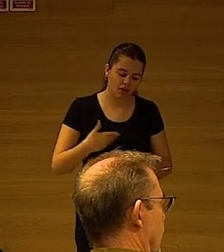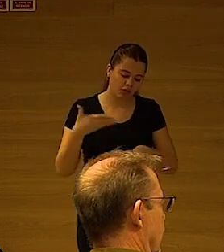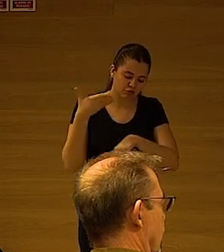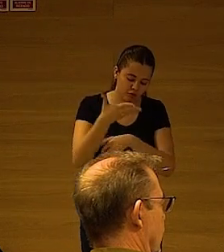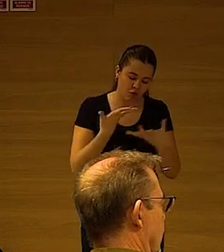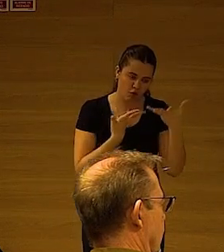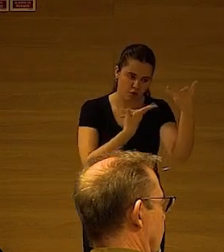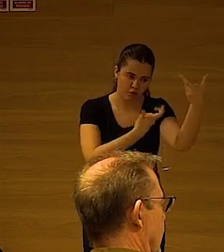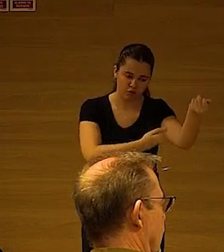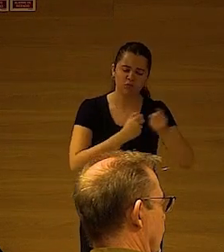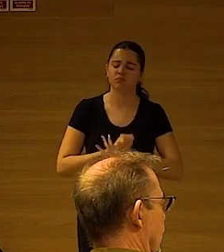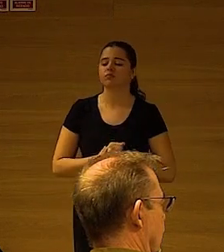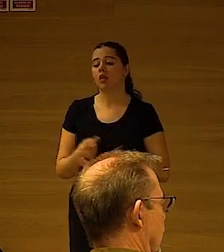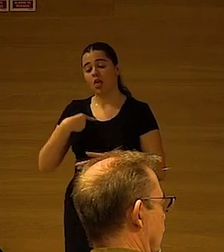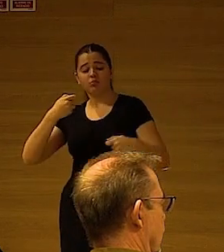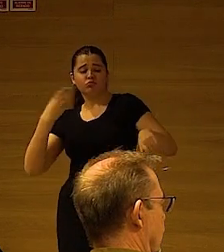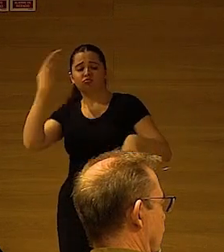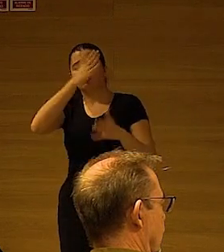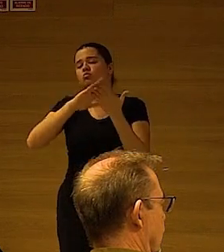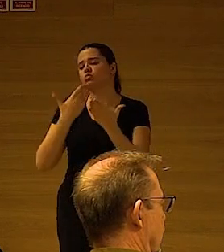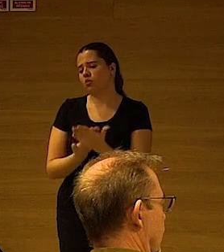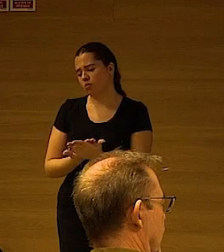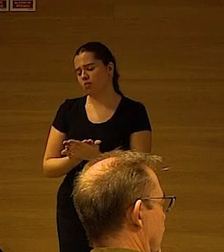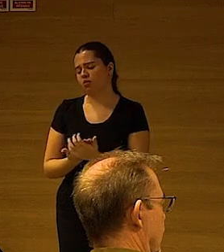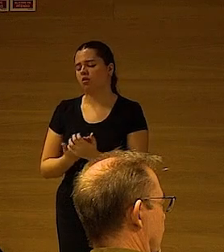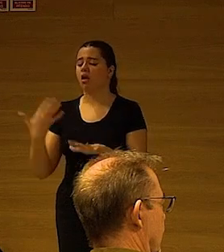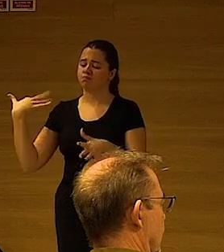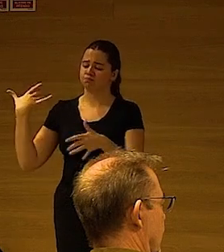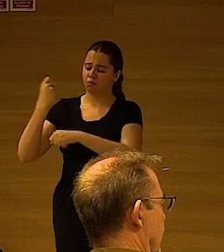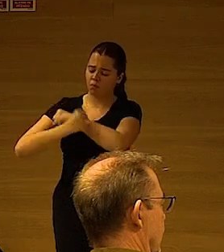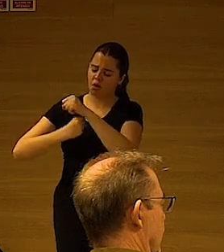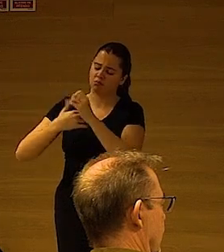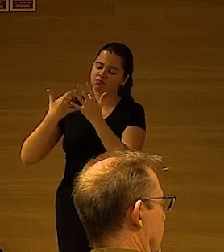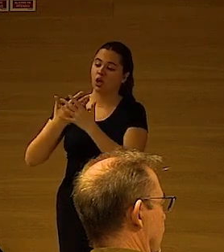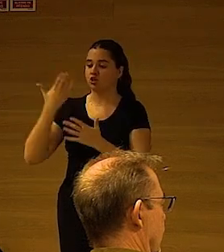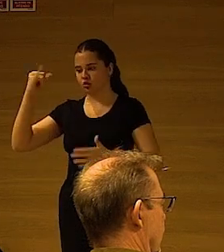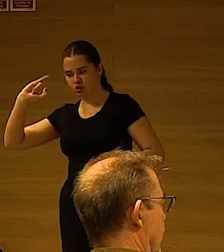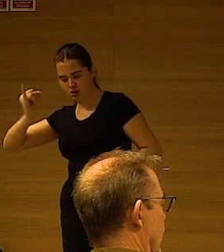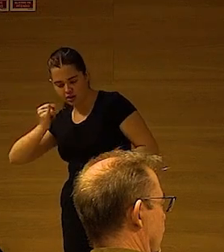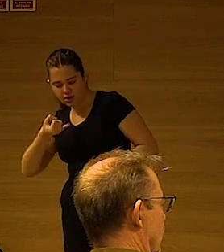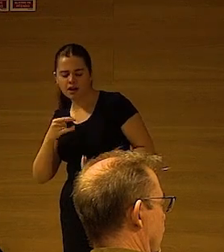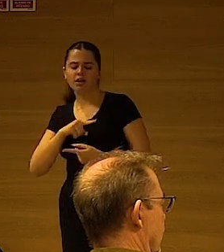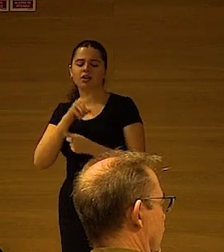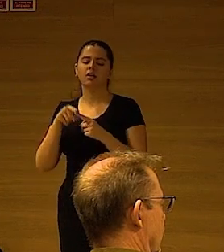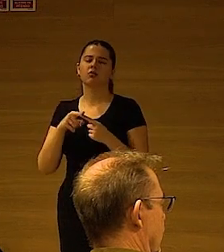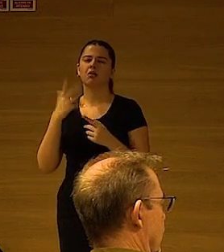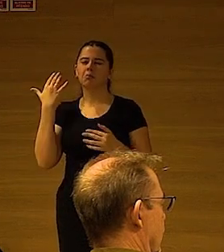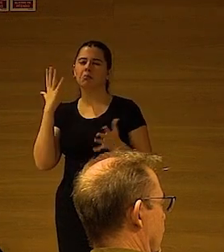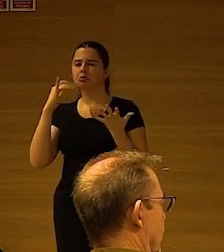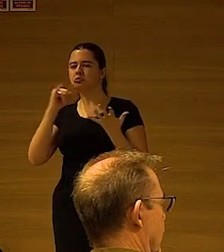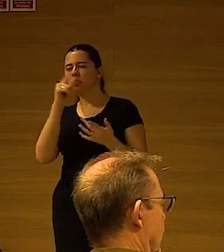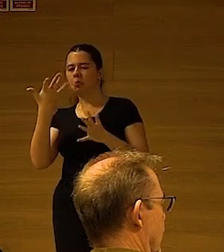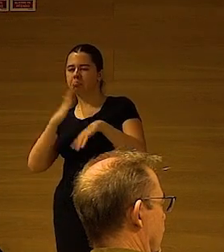e eu tinha que ir numa escola. E ao longo do ano, eu fui convidado em janeiro e a Flip na época era em